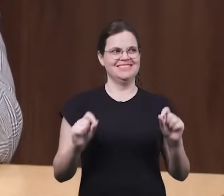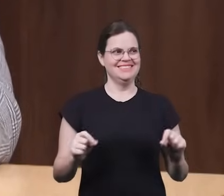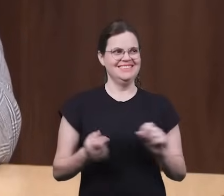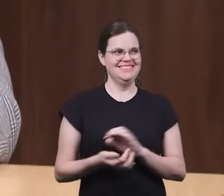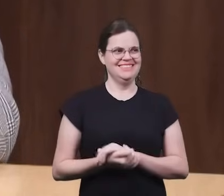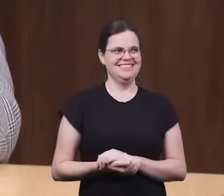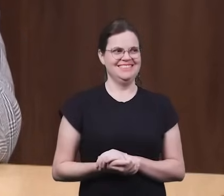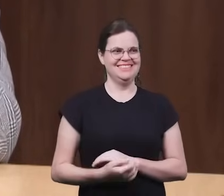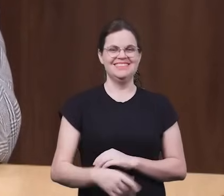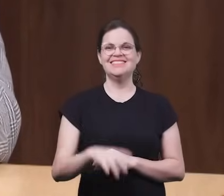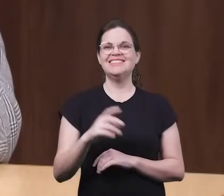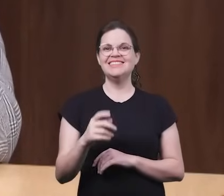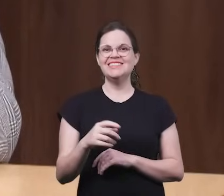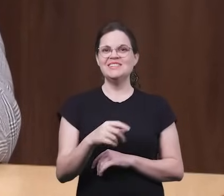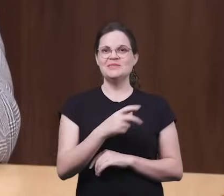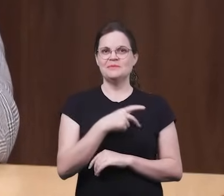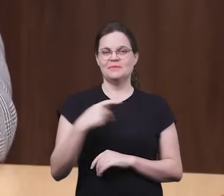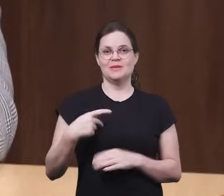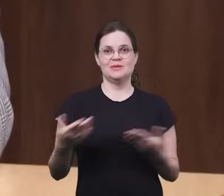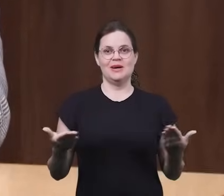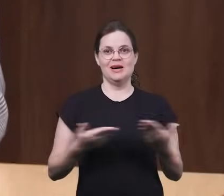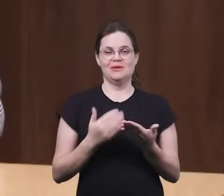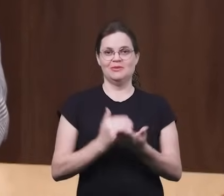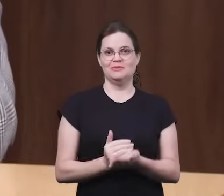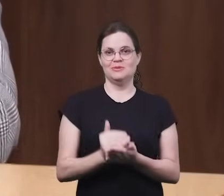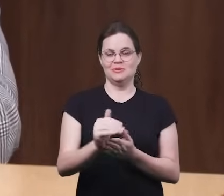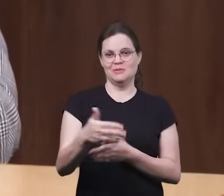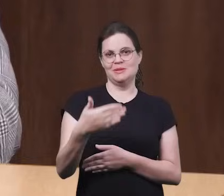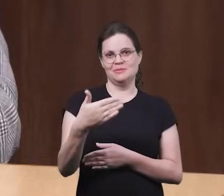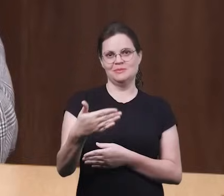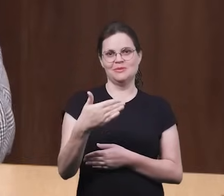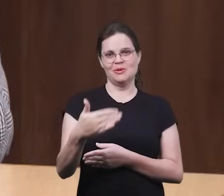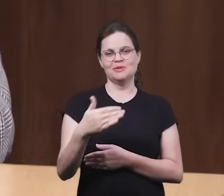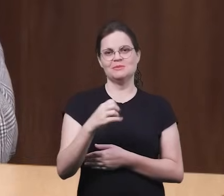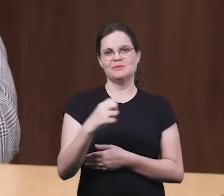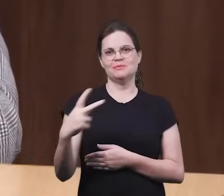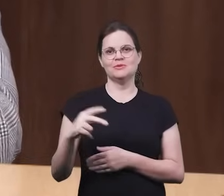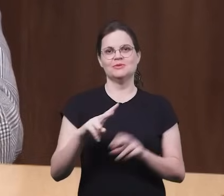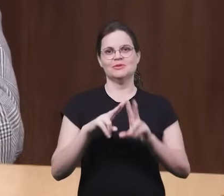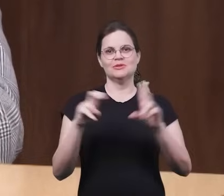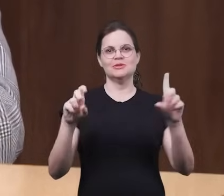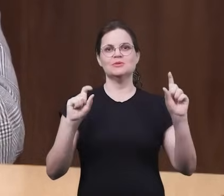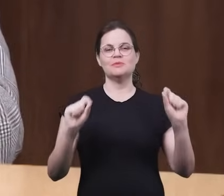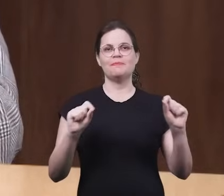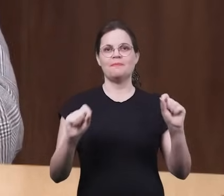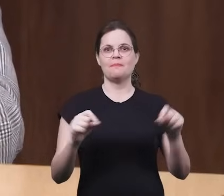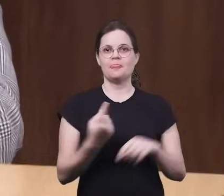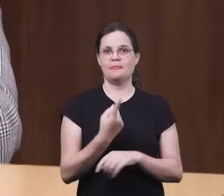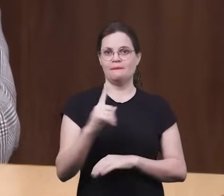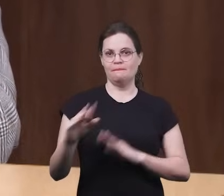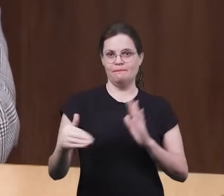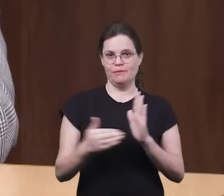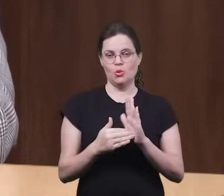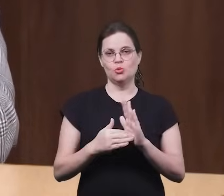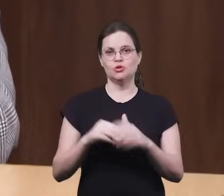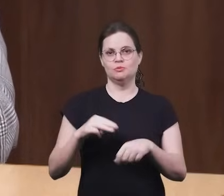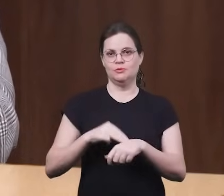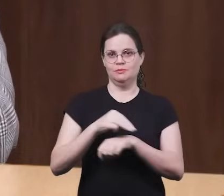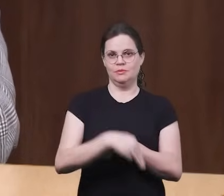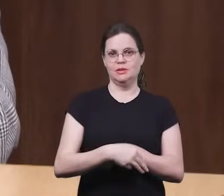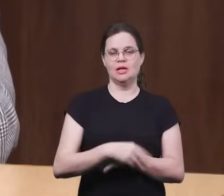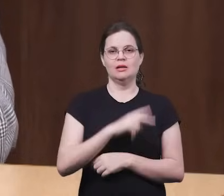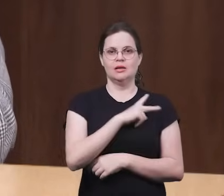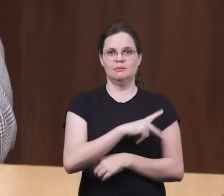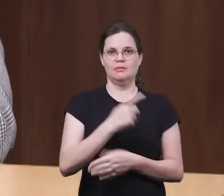do pastor, o pastoreio. Nós vamos entrar no próximo programa falando sobre o último